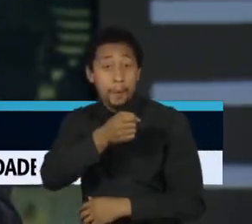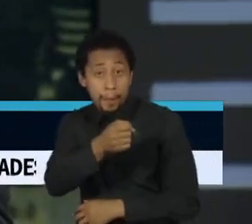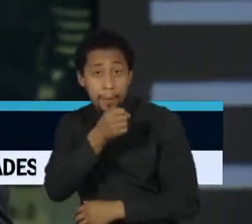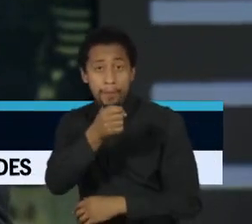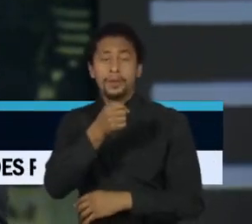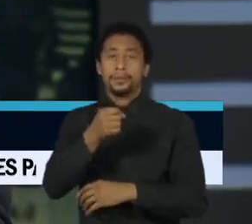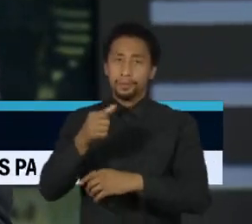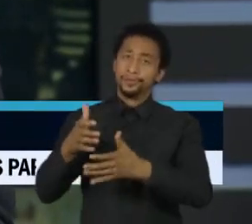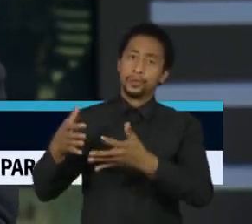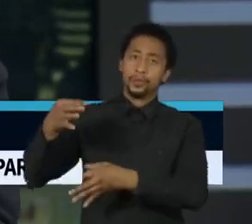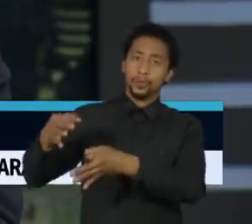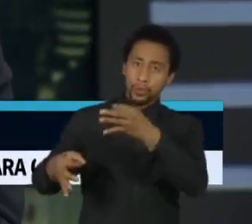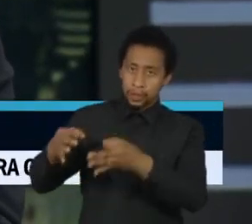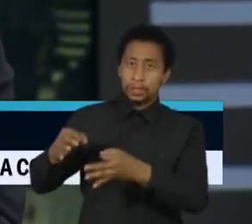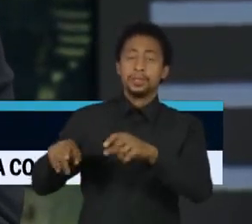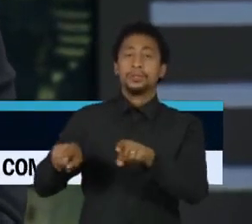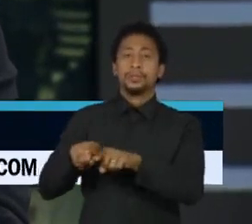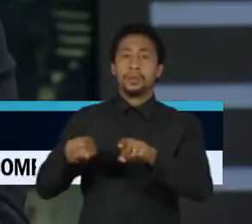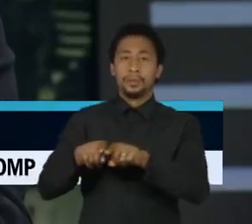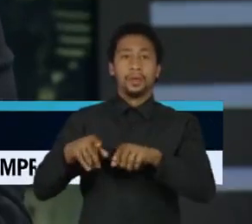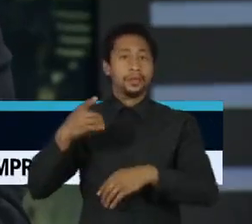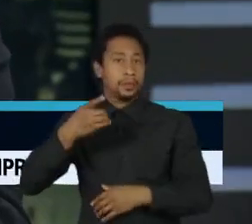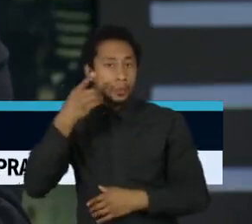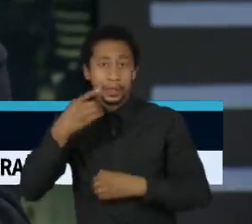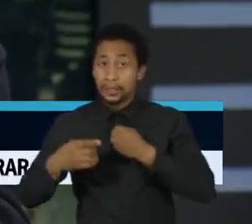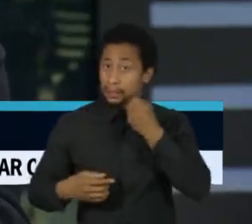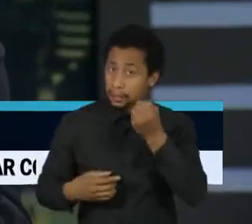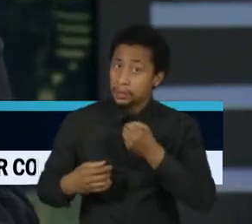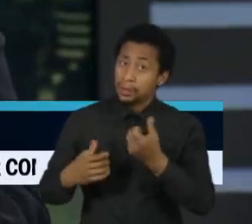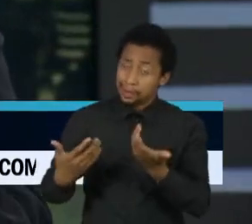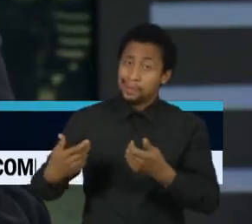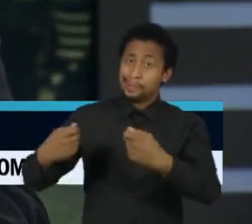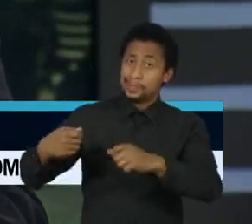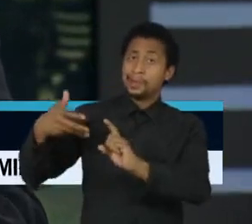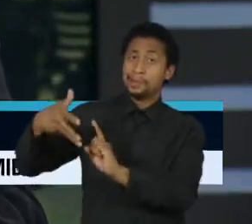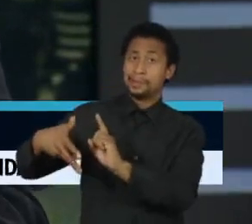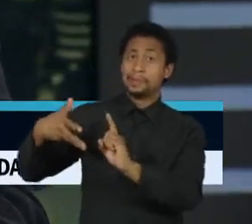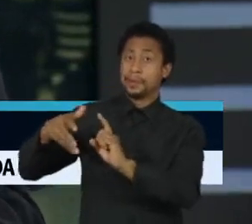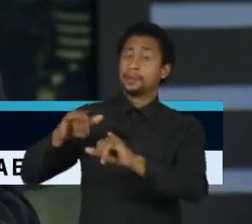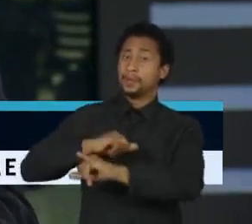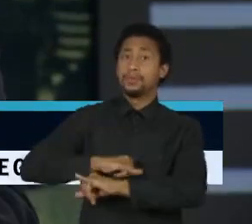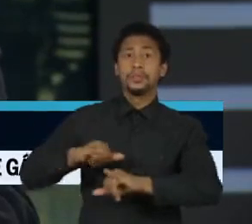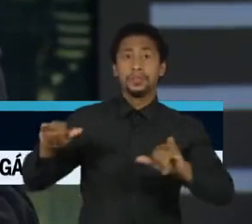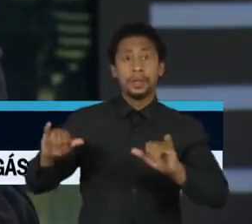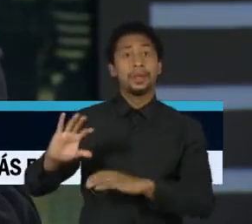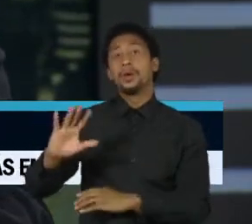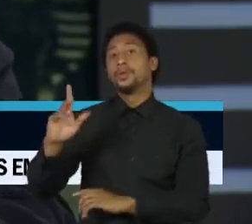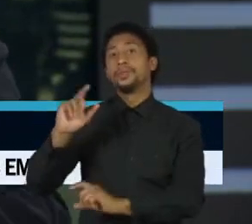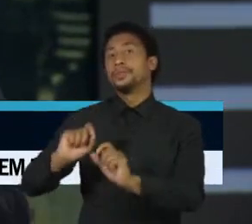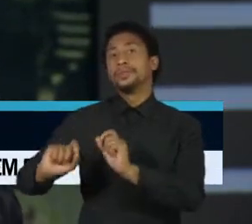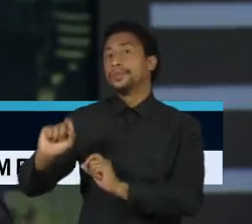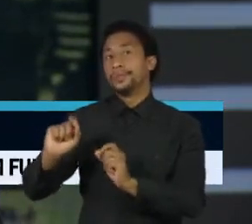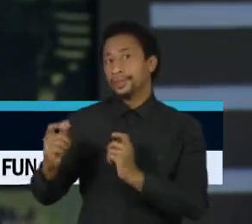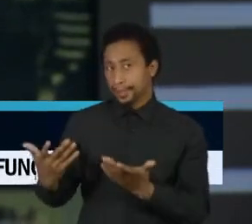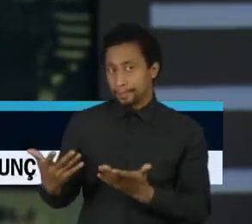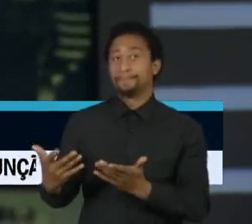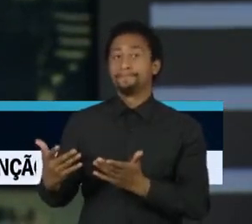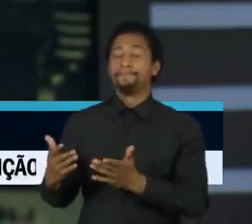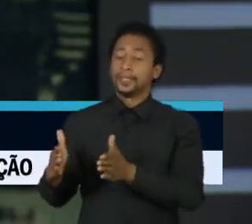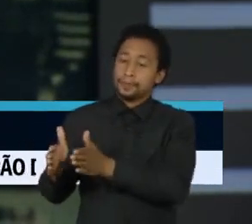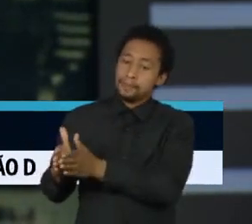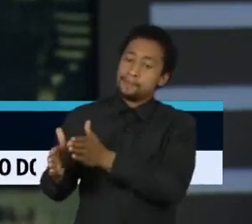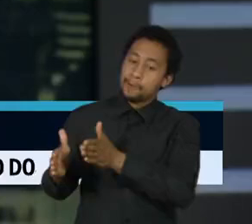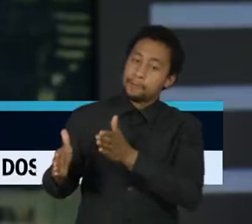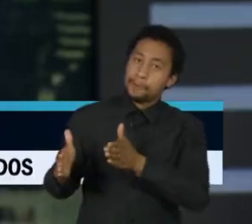juízes devem sim vocalizar que há de fato você tem um processo que busca desestabilizar